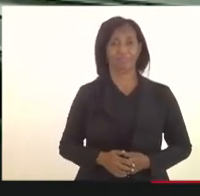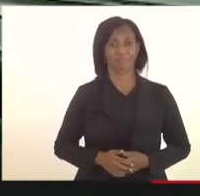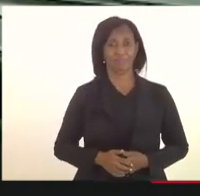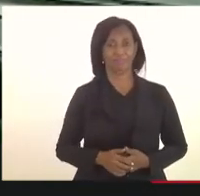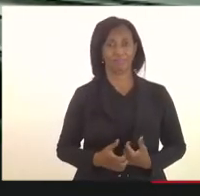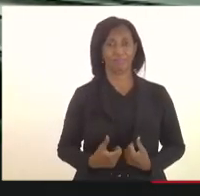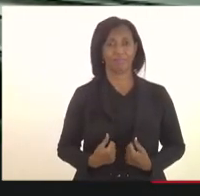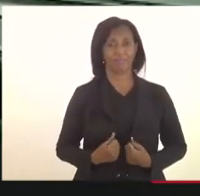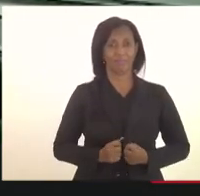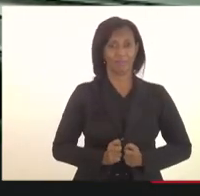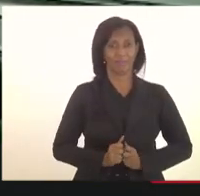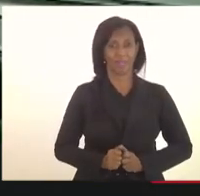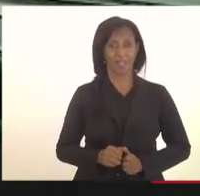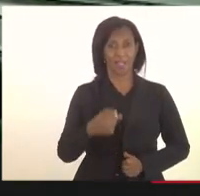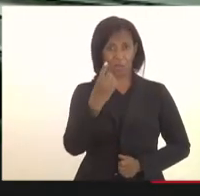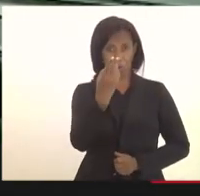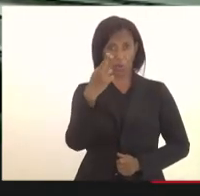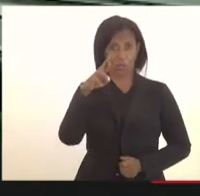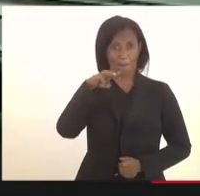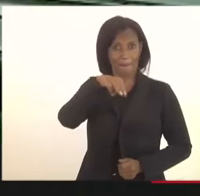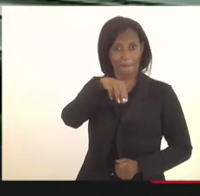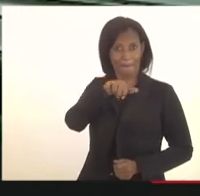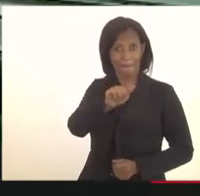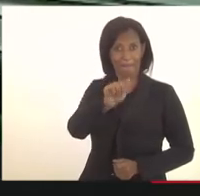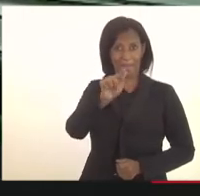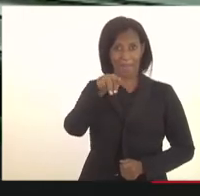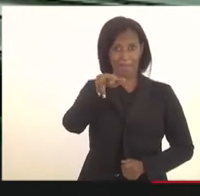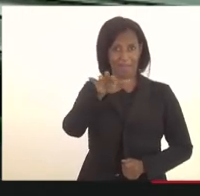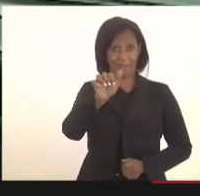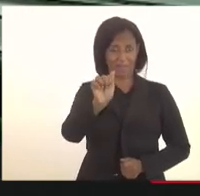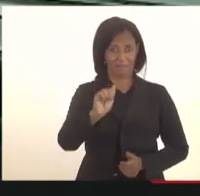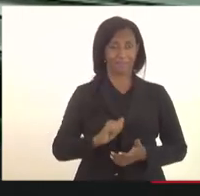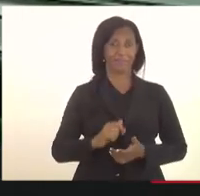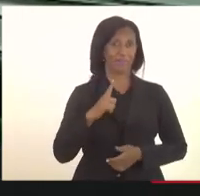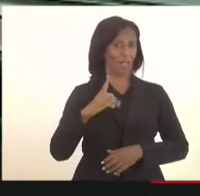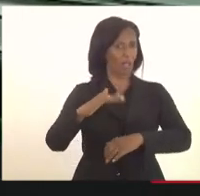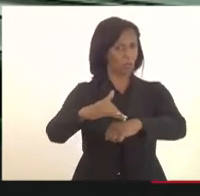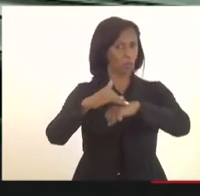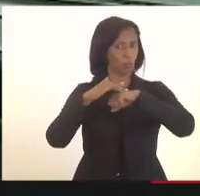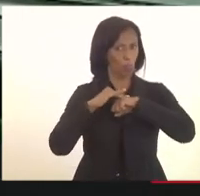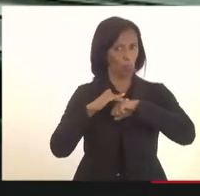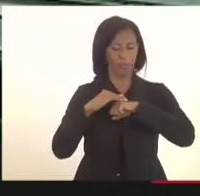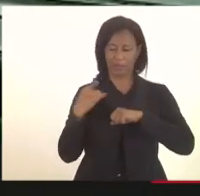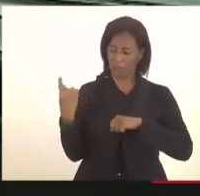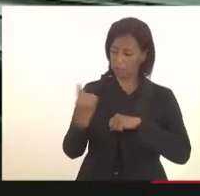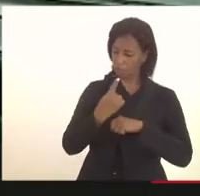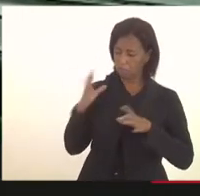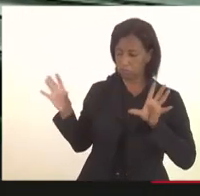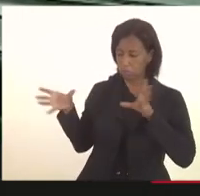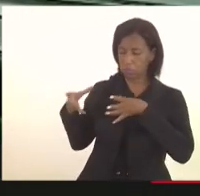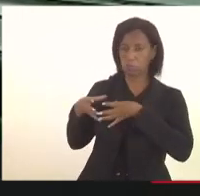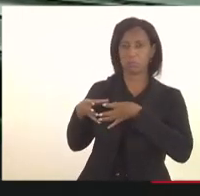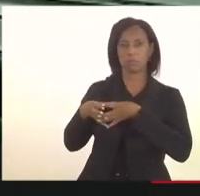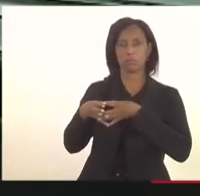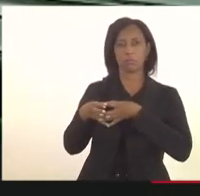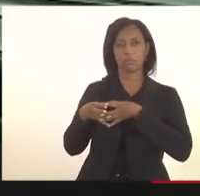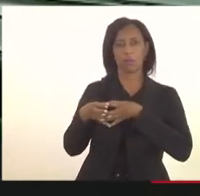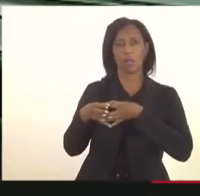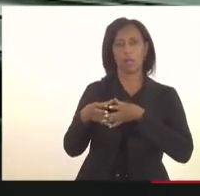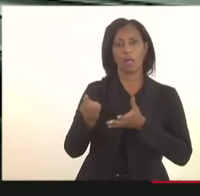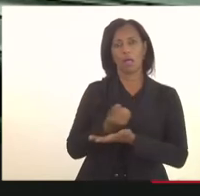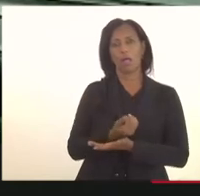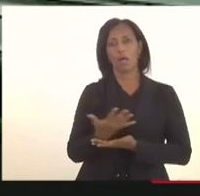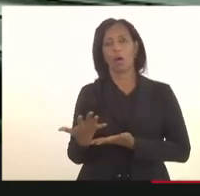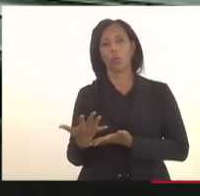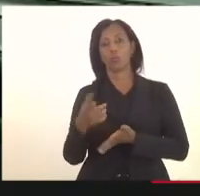a doutora Magda Chambriard tem conversado muito conosco, alguns